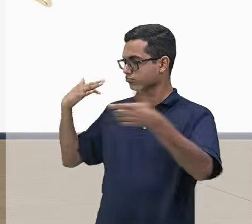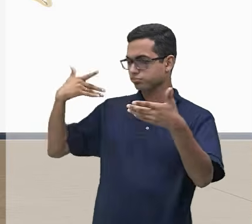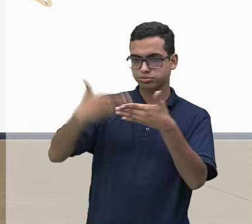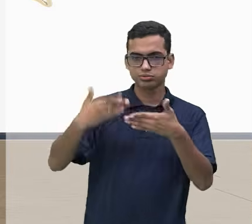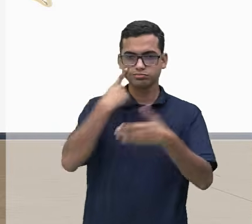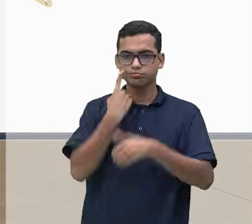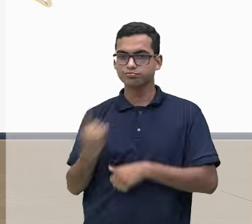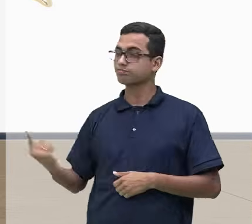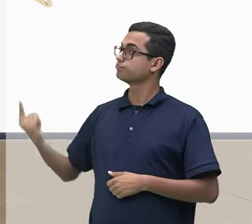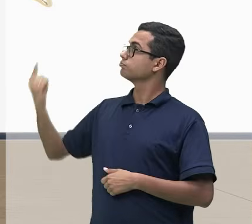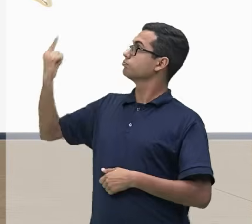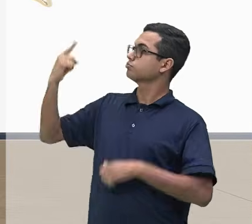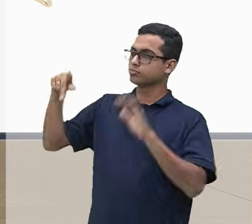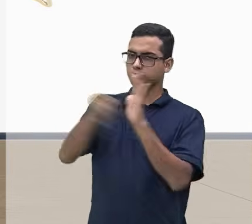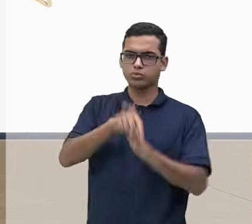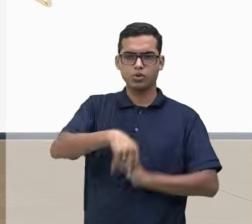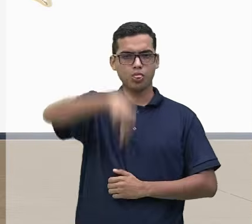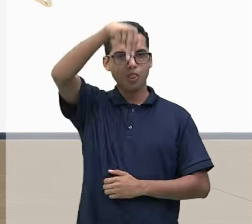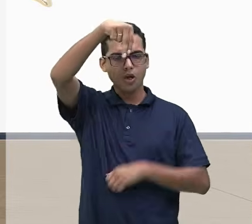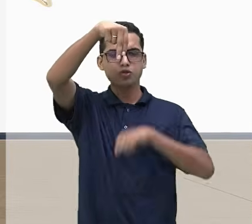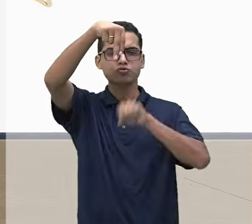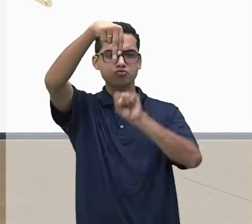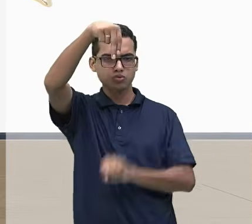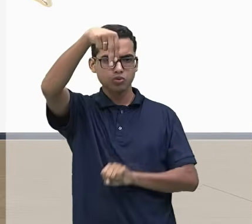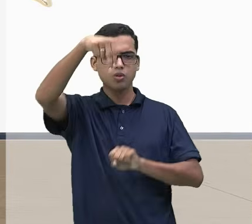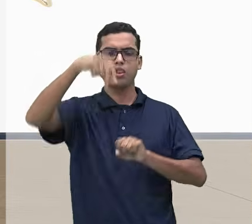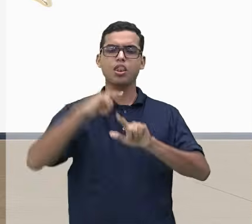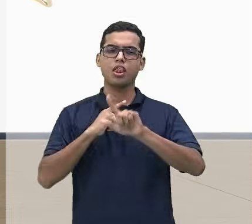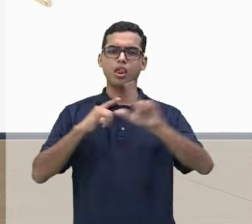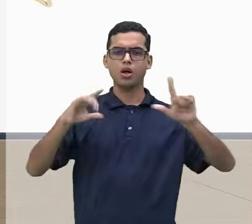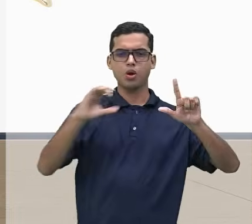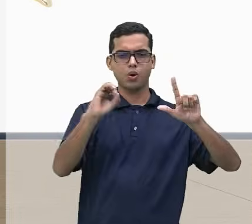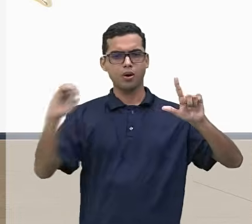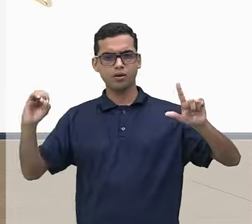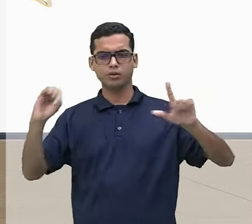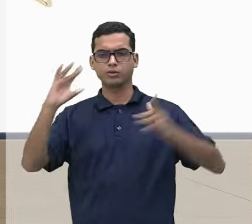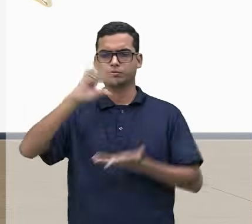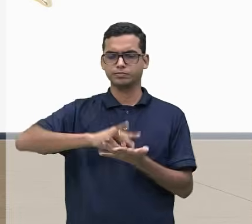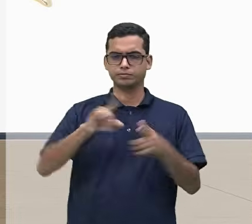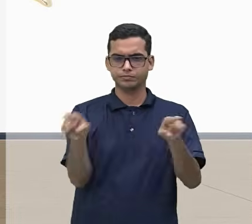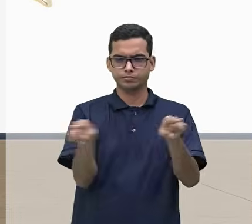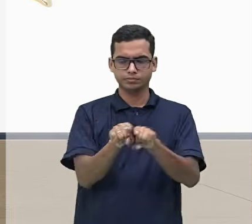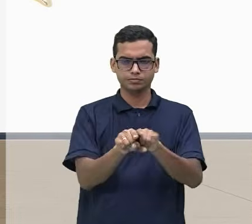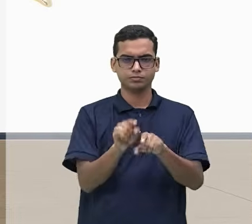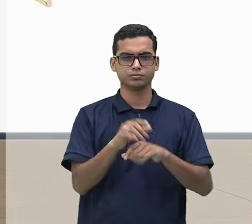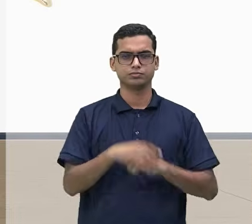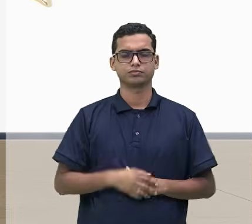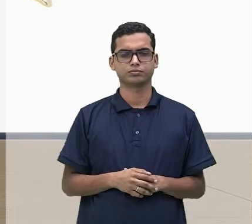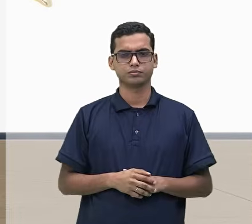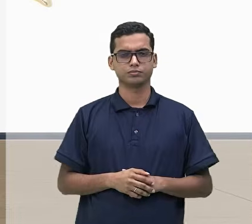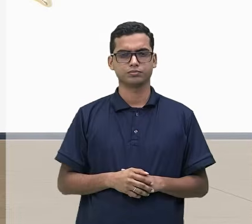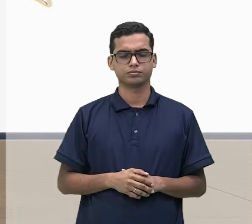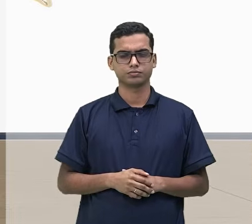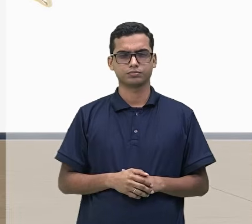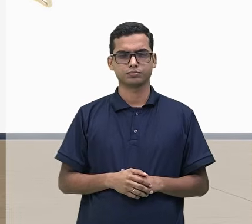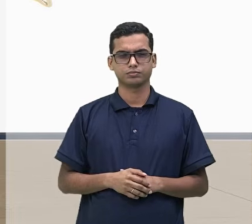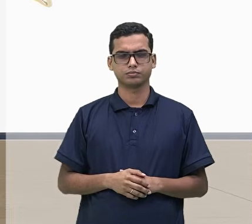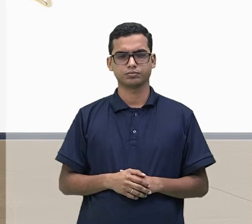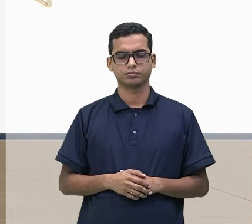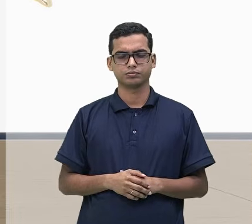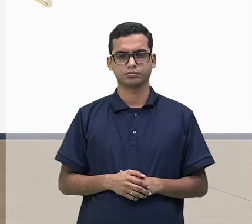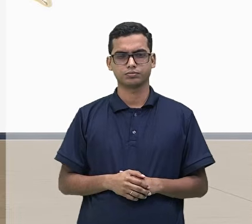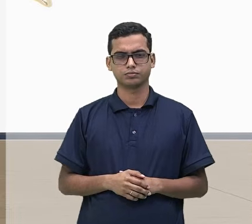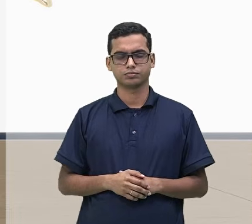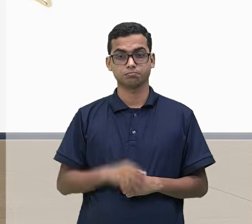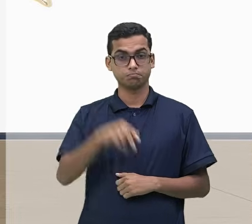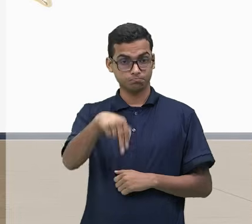atuais, mostrando o norte, sul, leste e o oeste, tá? Mas e o norte geográfico, gente? Que pega ali a